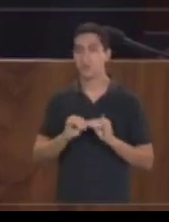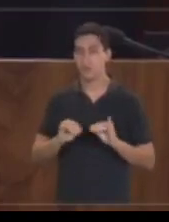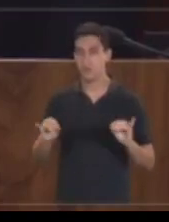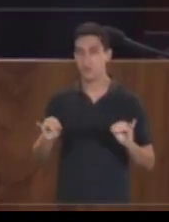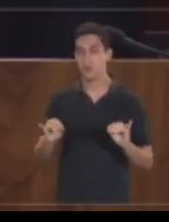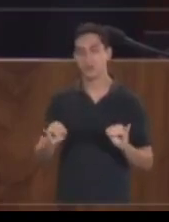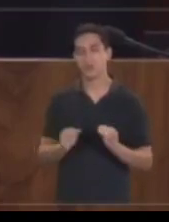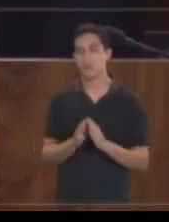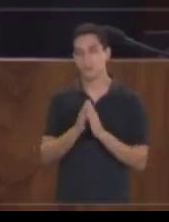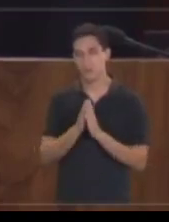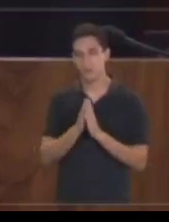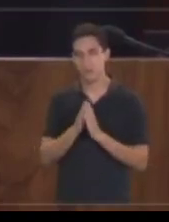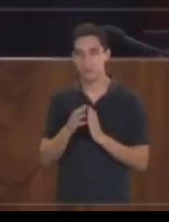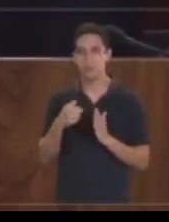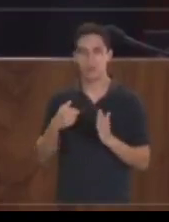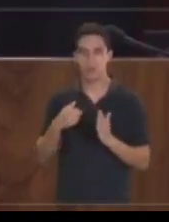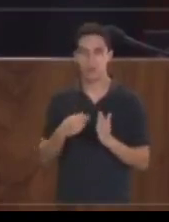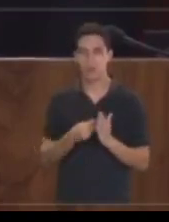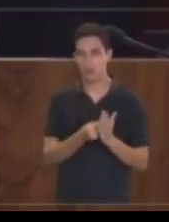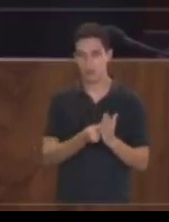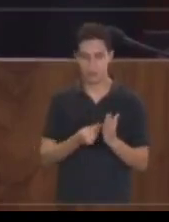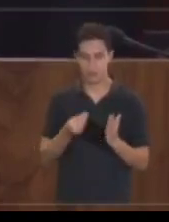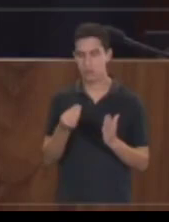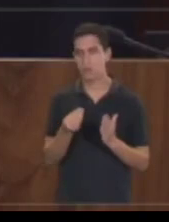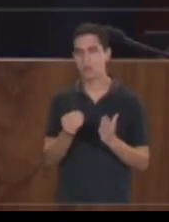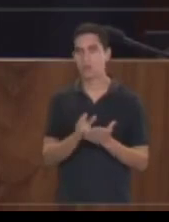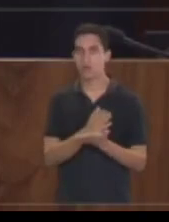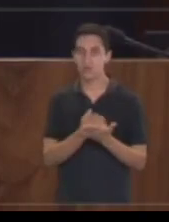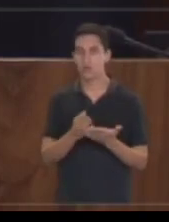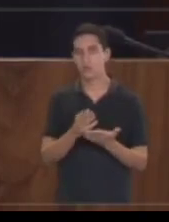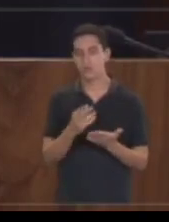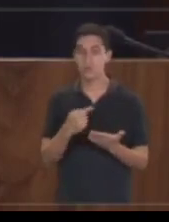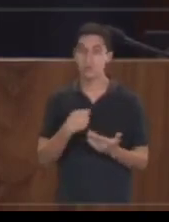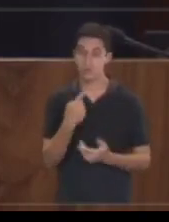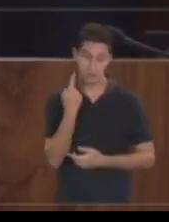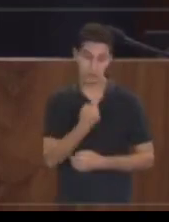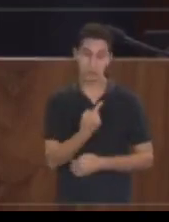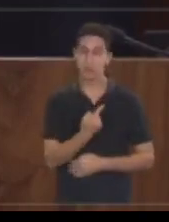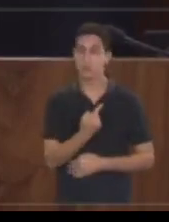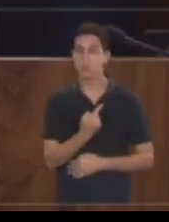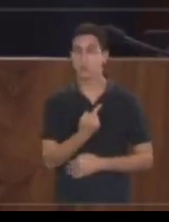Permita-me, presidente, que eu extraia pontos que, a meu ver,